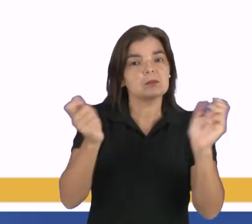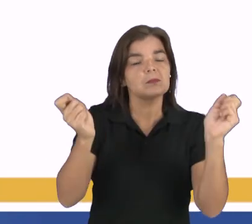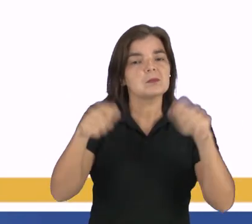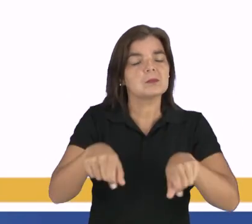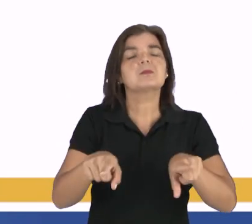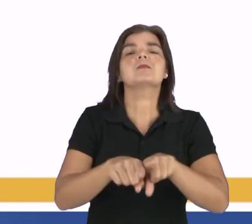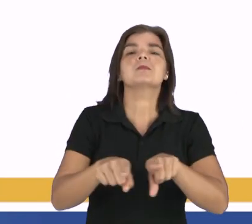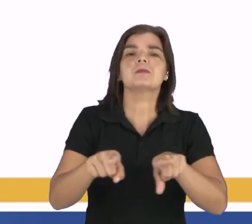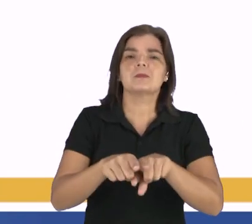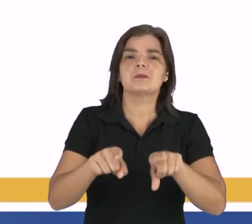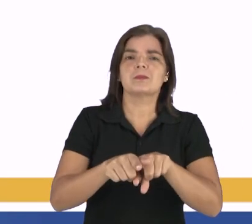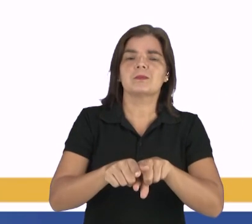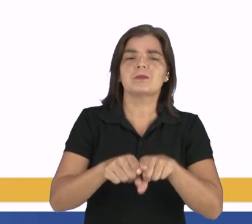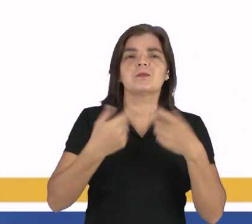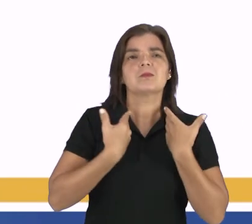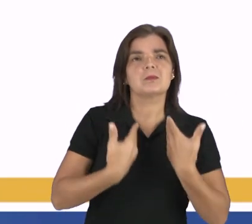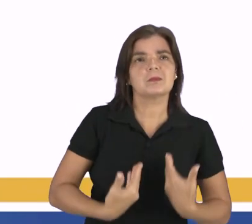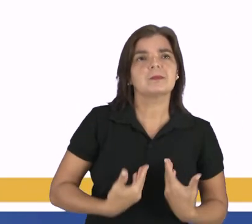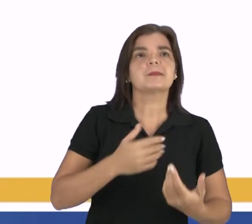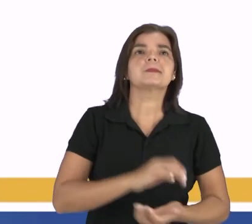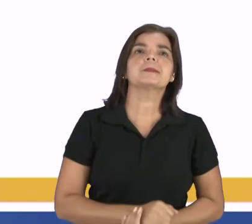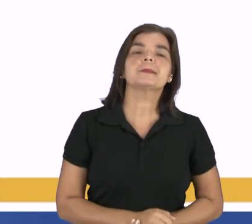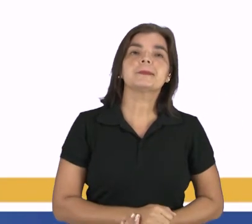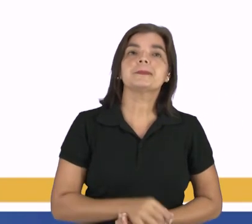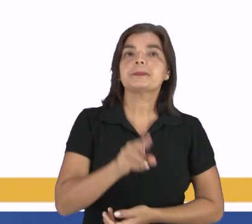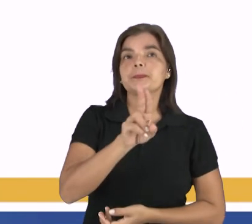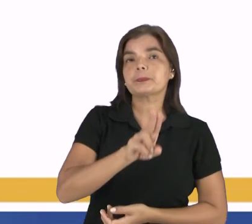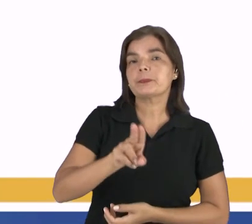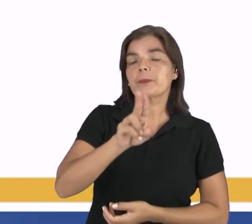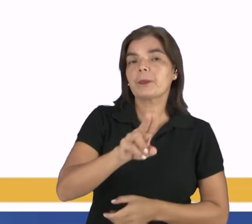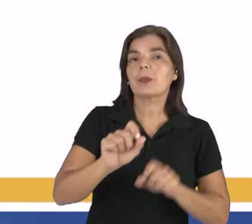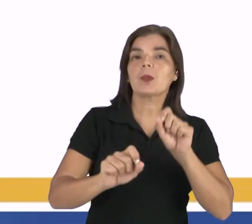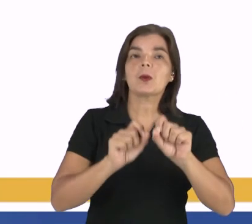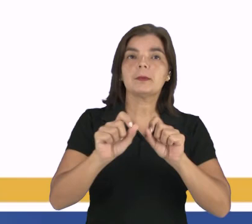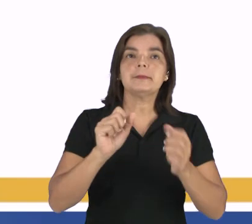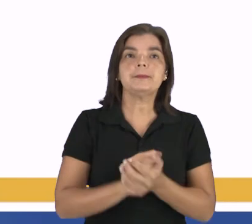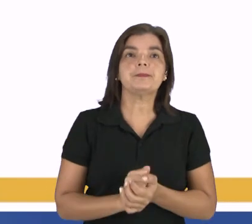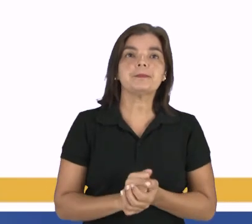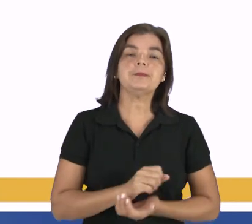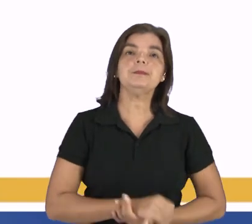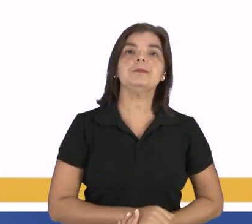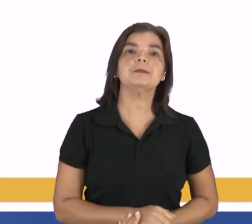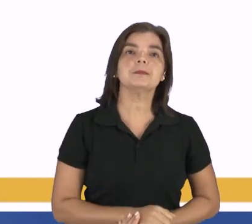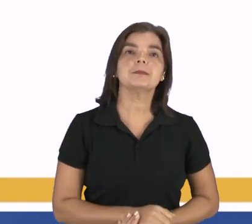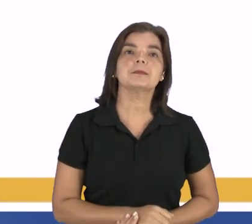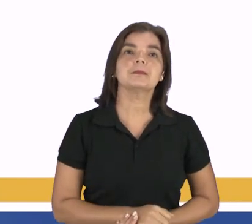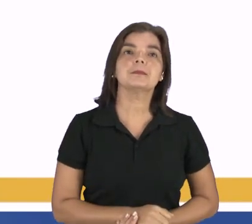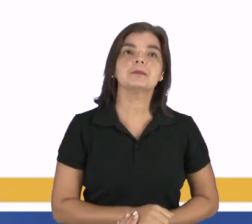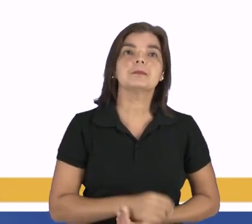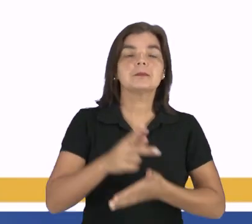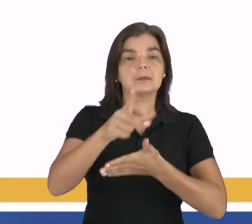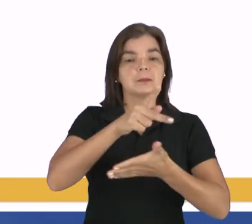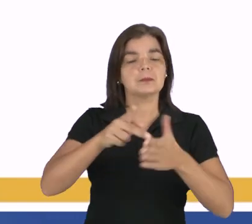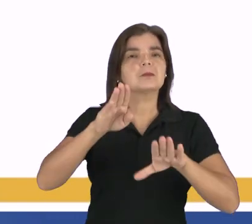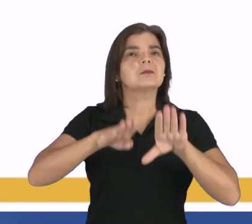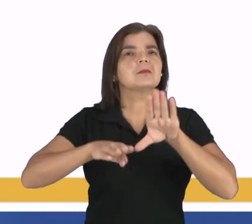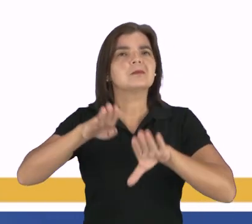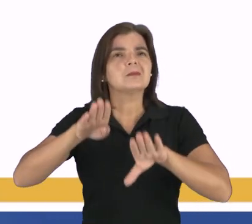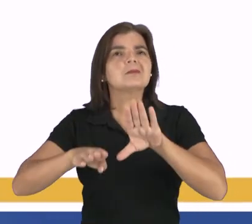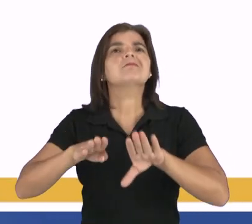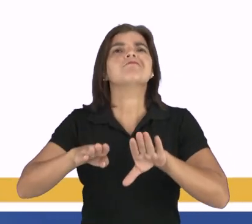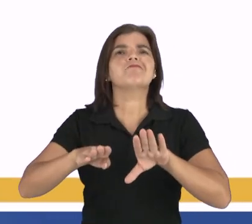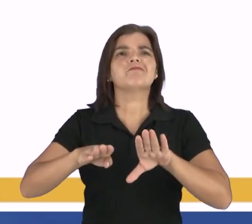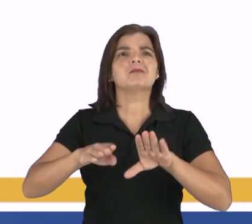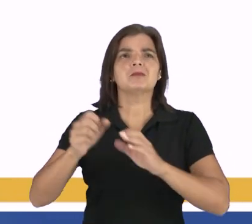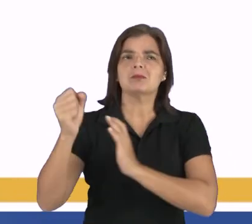que não fique enfadonha essa leitura? Utilizando as seguintes expressões. A poesia às vezes se impõe